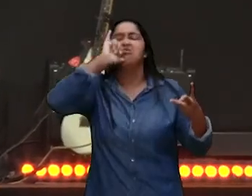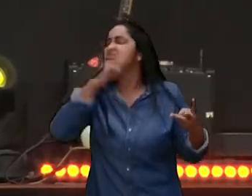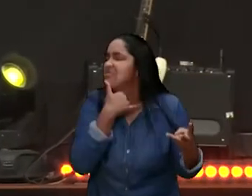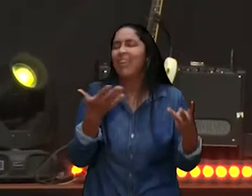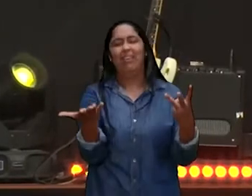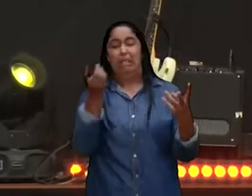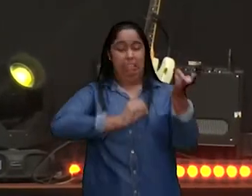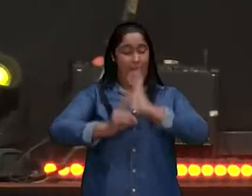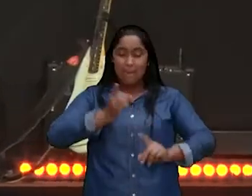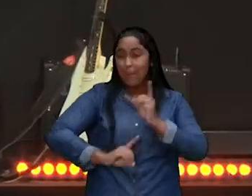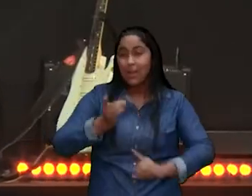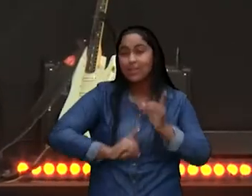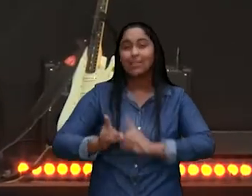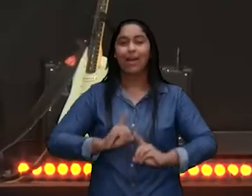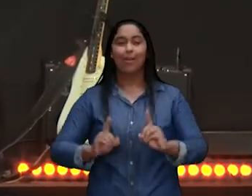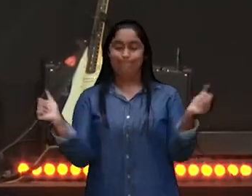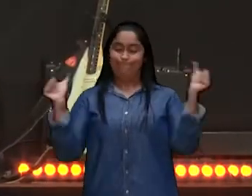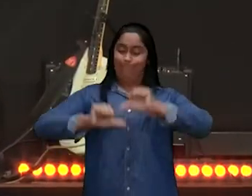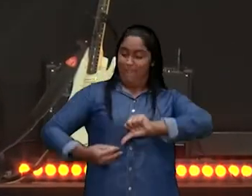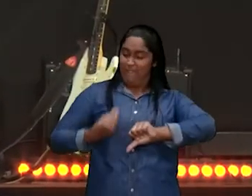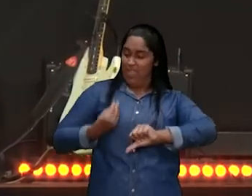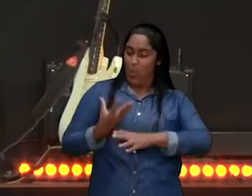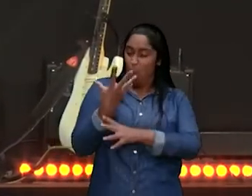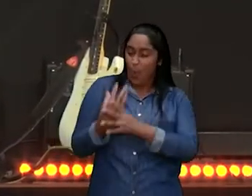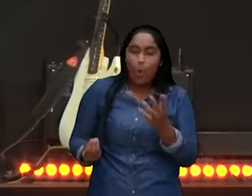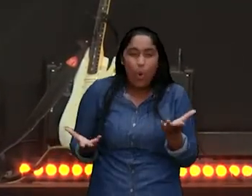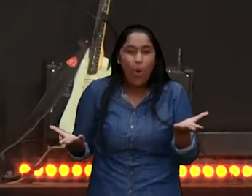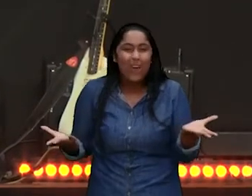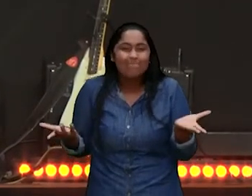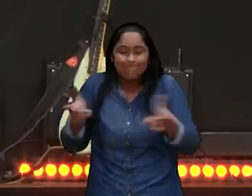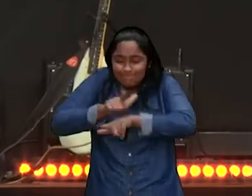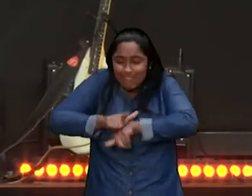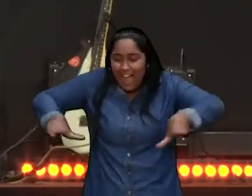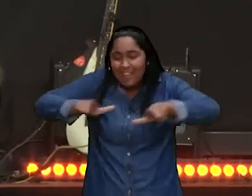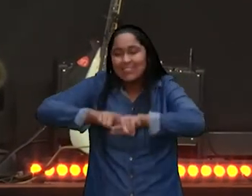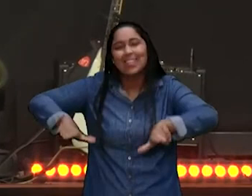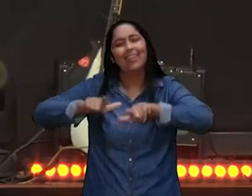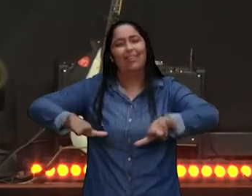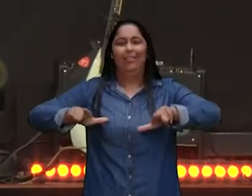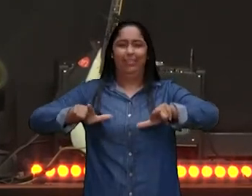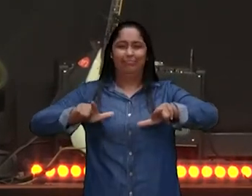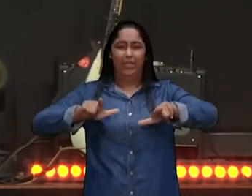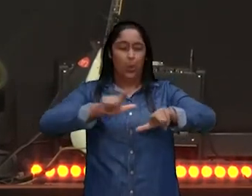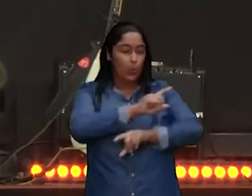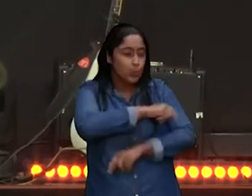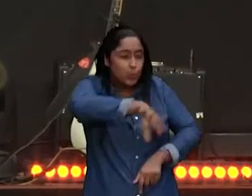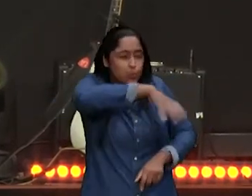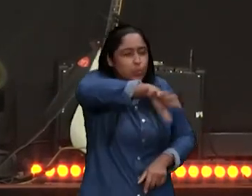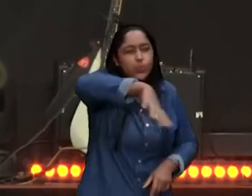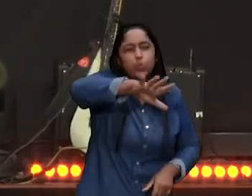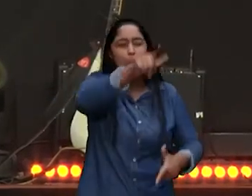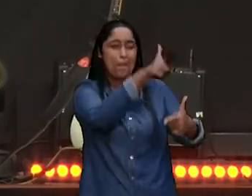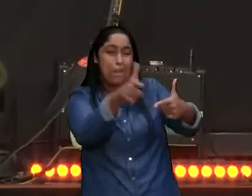depressão encurvados por uma vida vazia e curvadas pelo materialismo encurva em curvadas